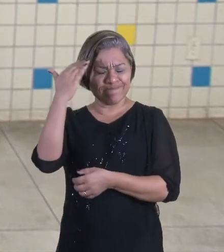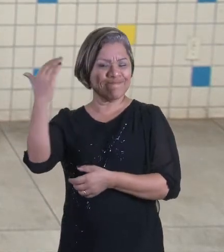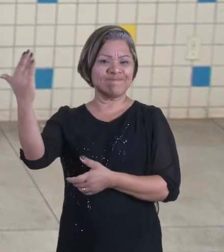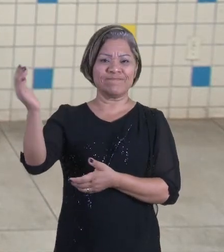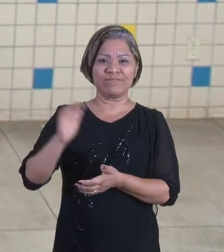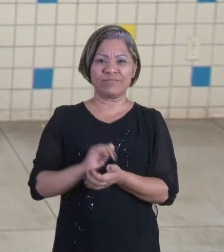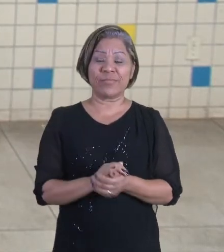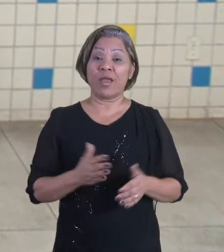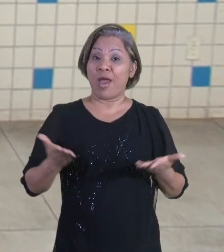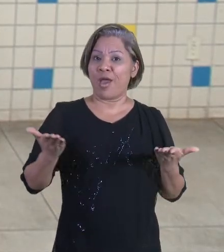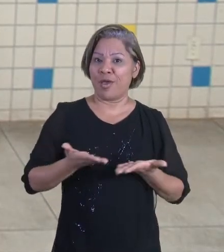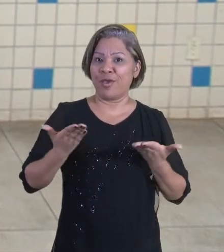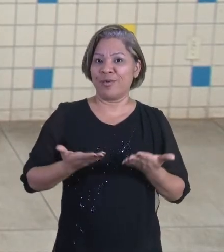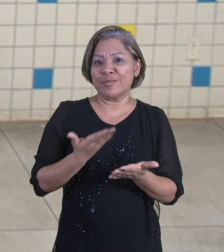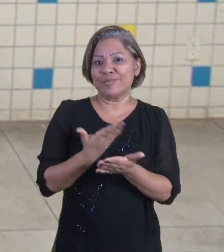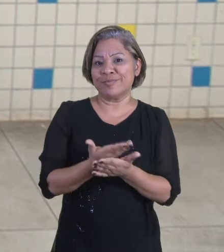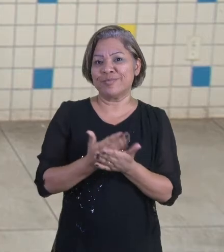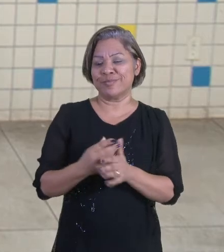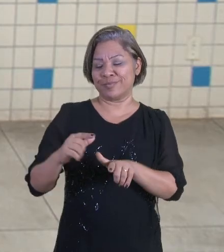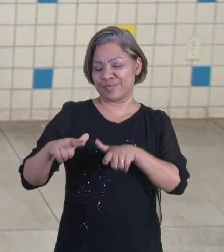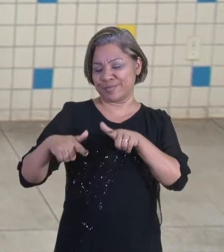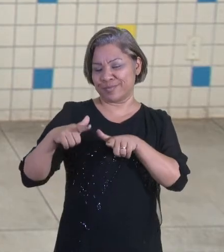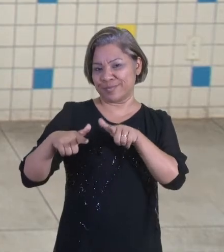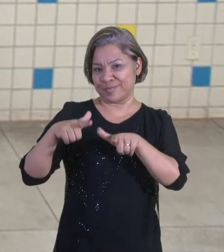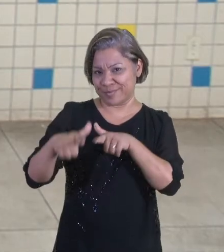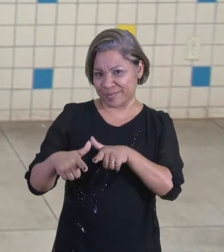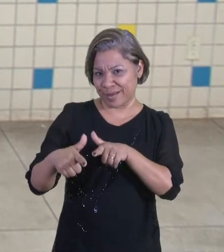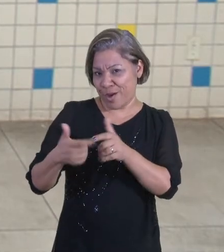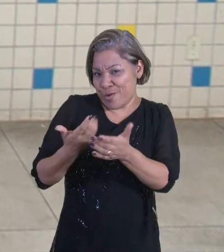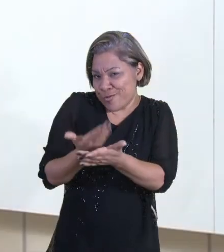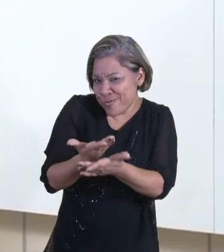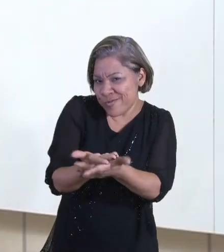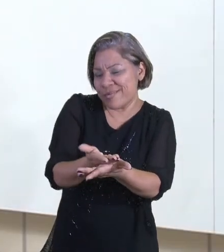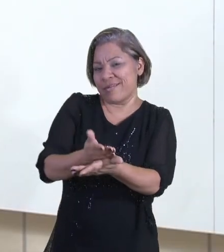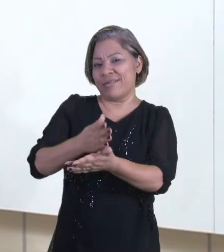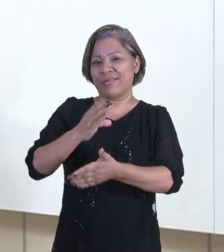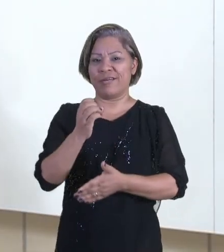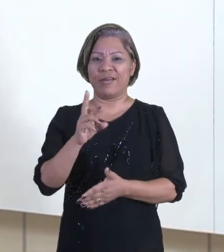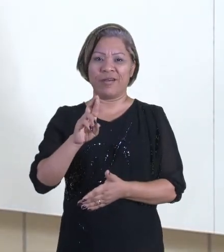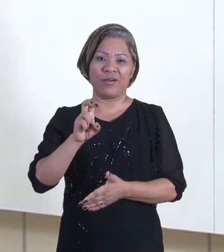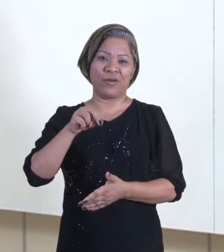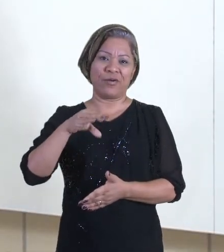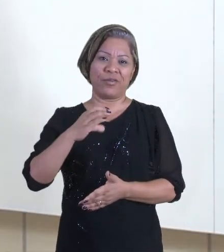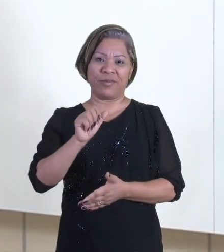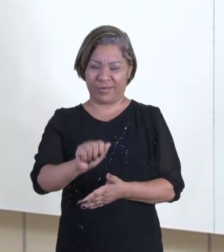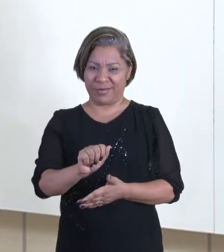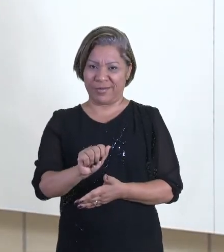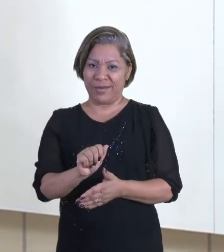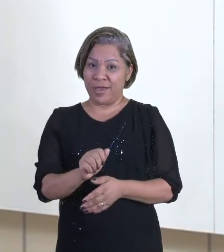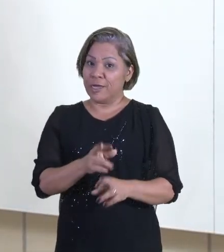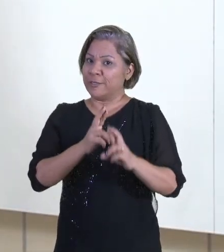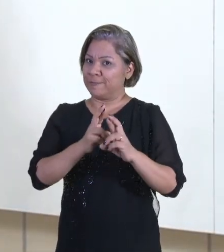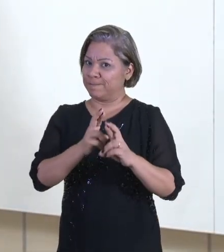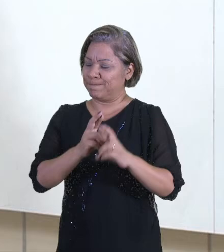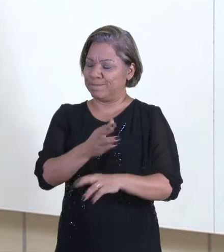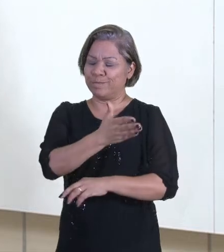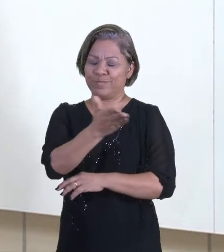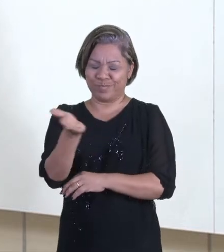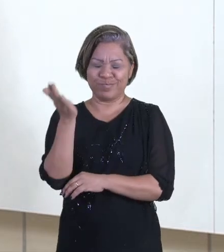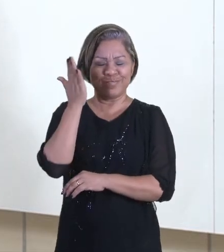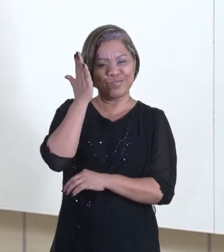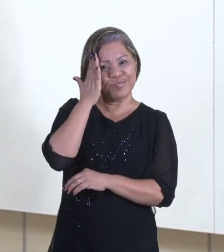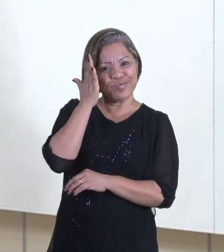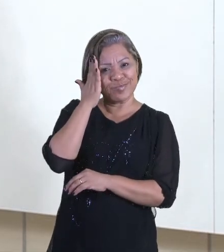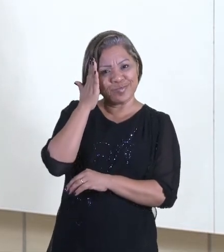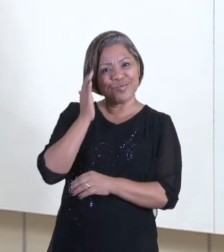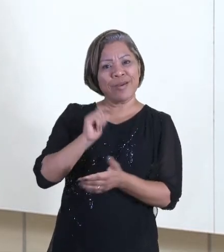hoje a nossa aula foi trabalhando sobre crônica. Eu espero que você tenha entendido sobre o